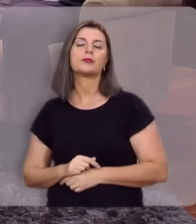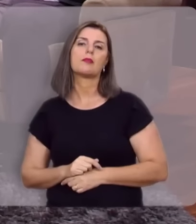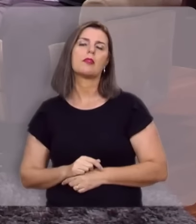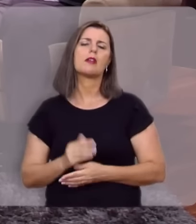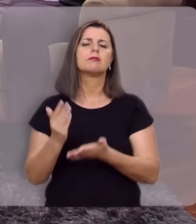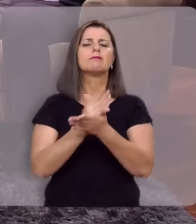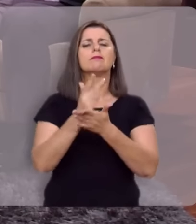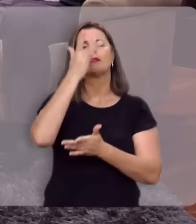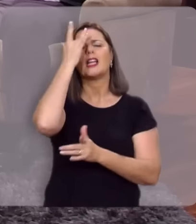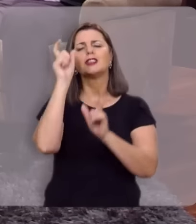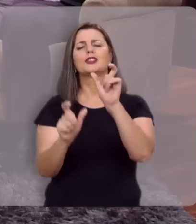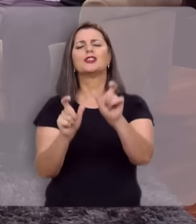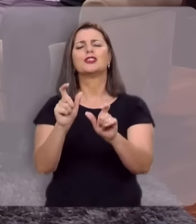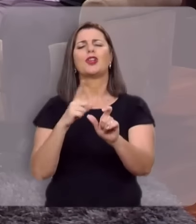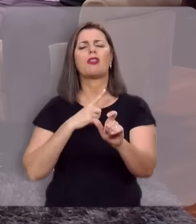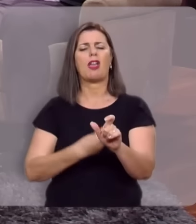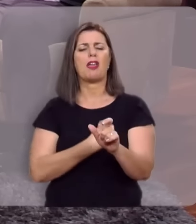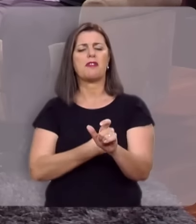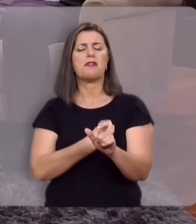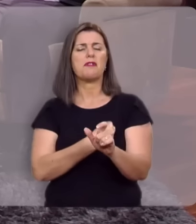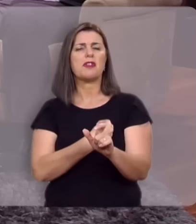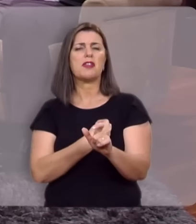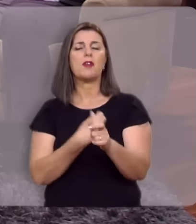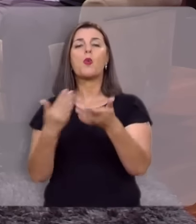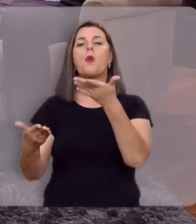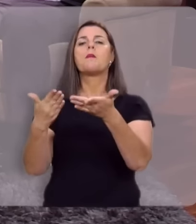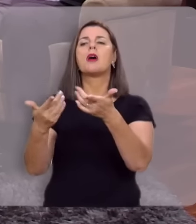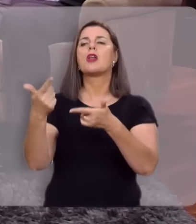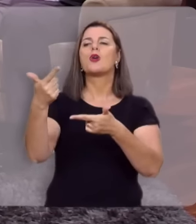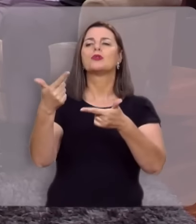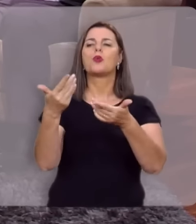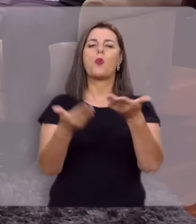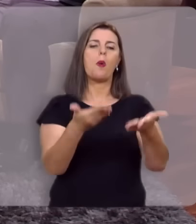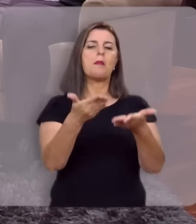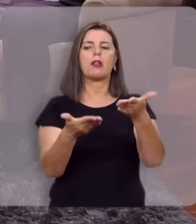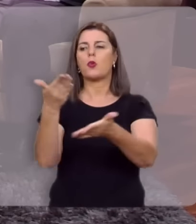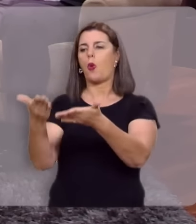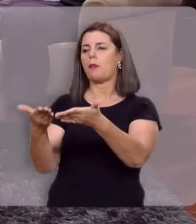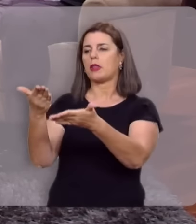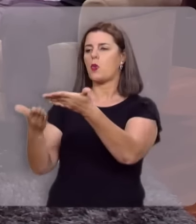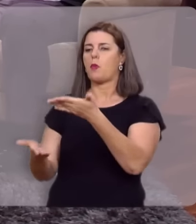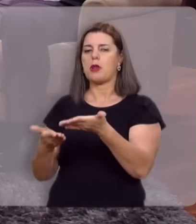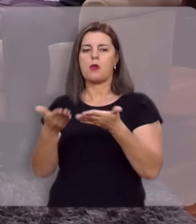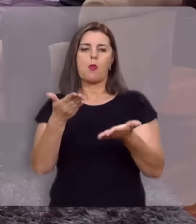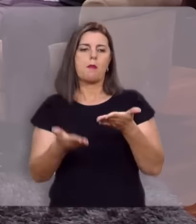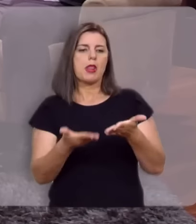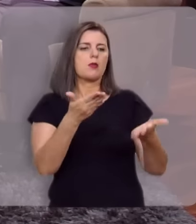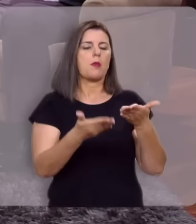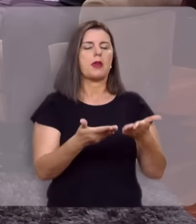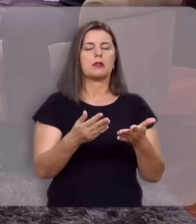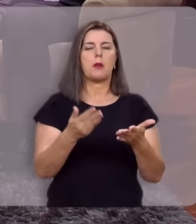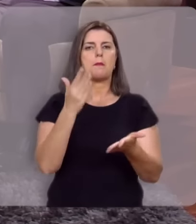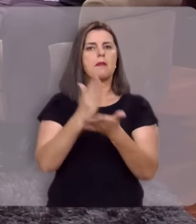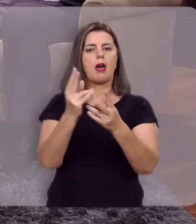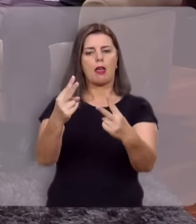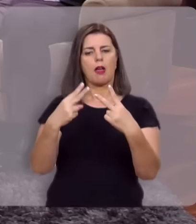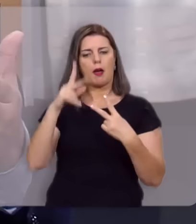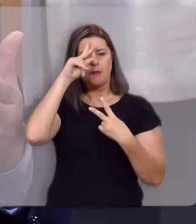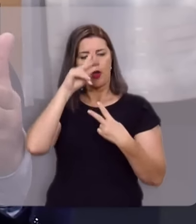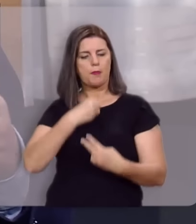é que elas vivem com base na comparação com outros. E elas não avaliam a sua própria